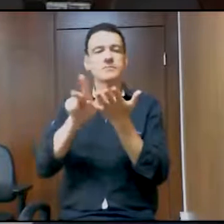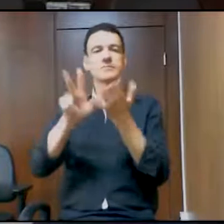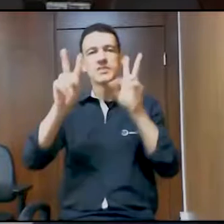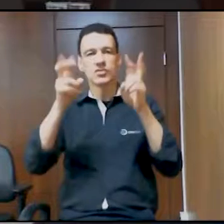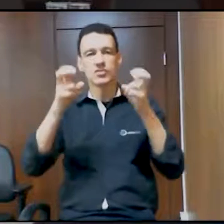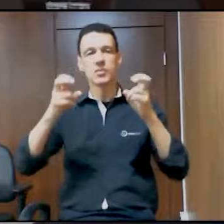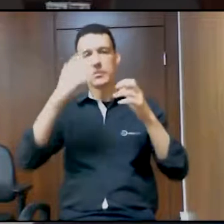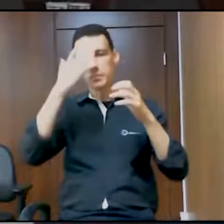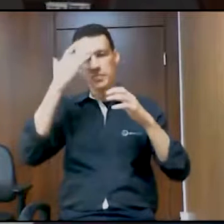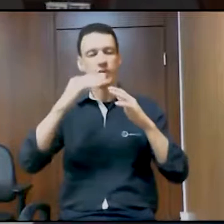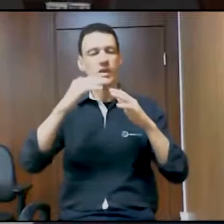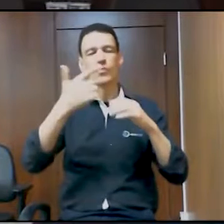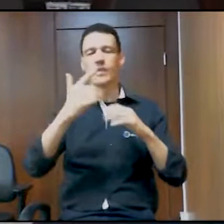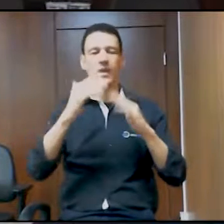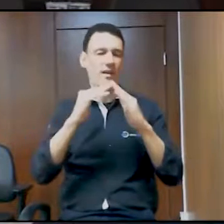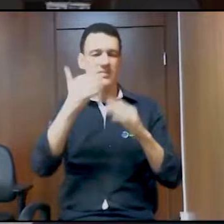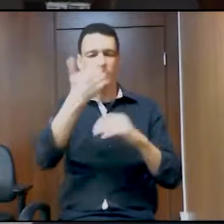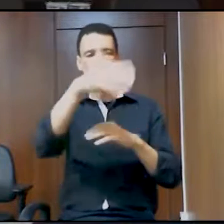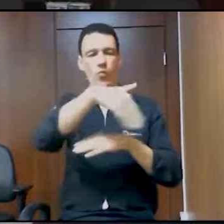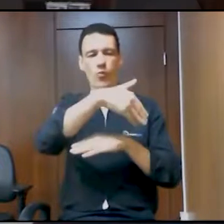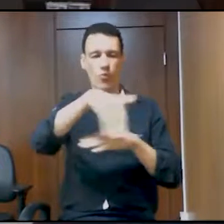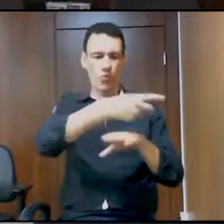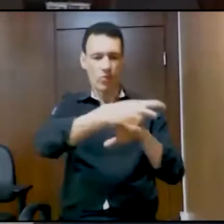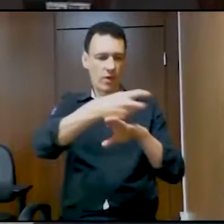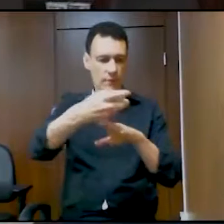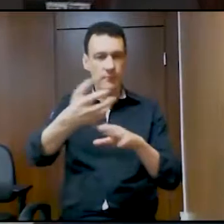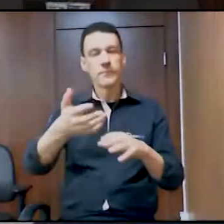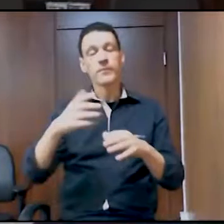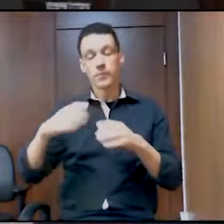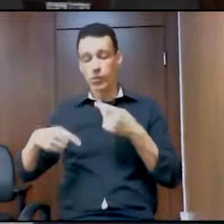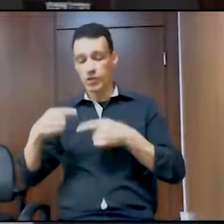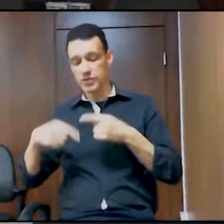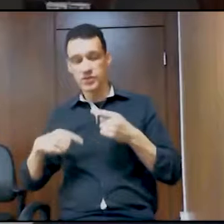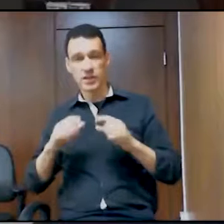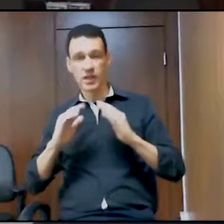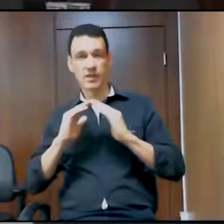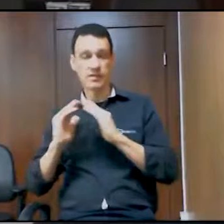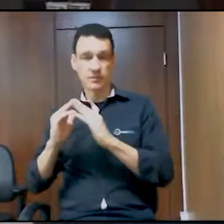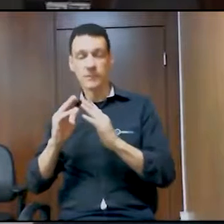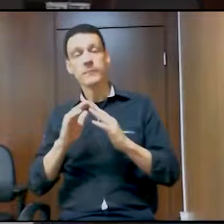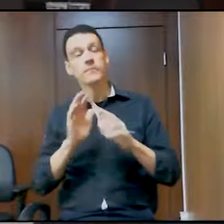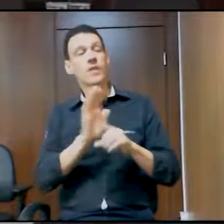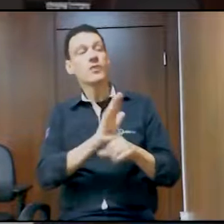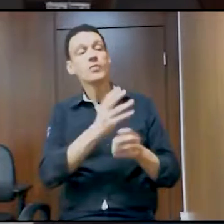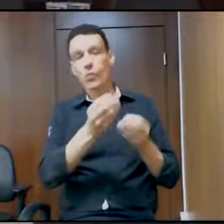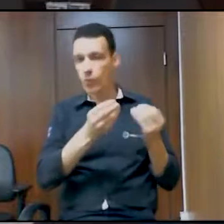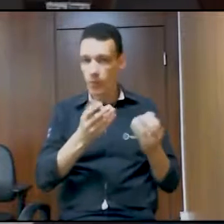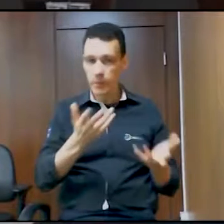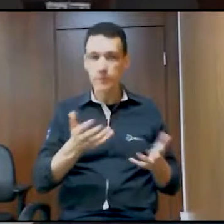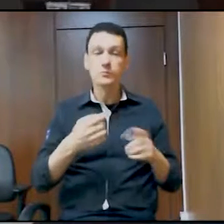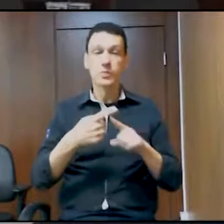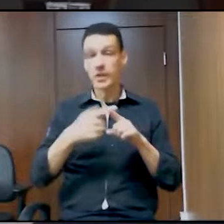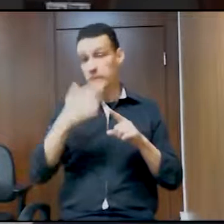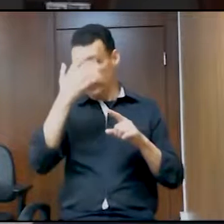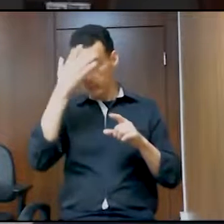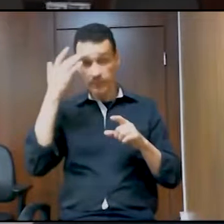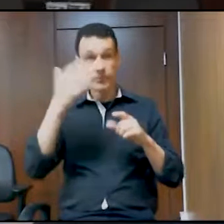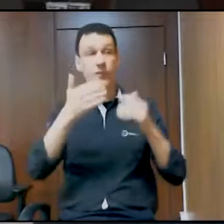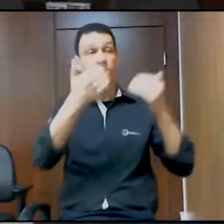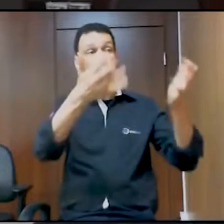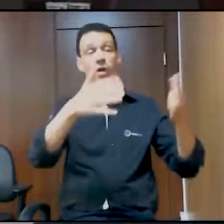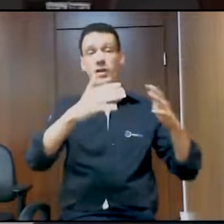atendimento habitacional suscitam para a política habitacional. Por quê? Porque a população em situação de rua é um público novo para a